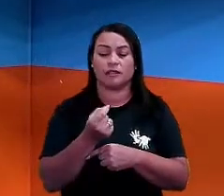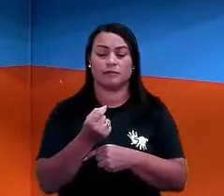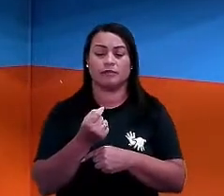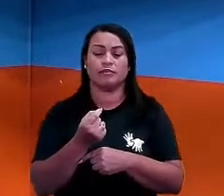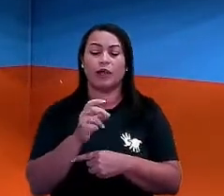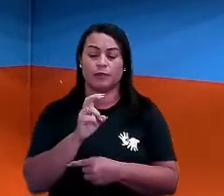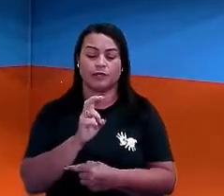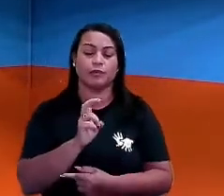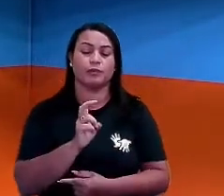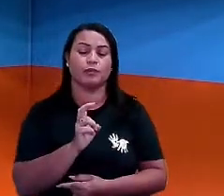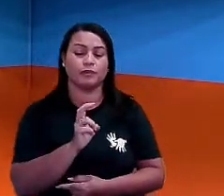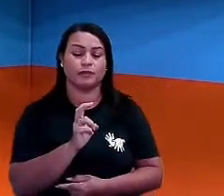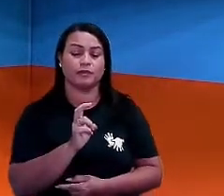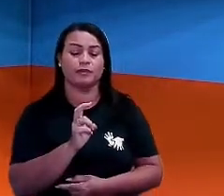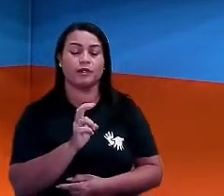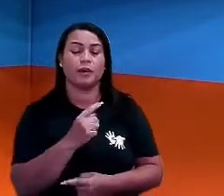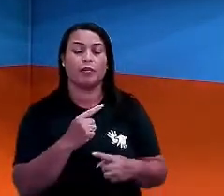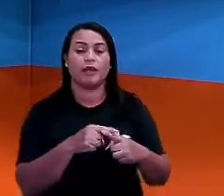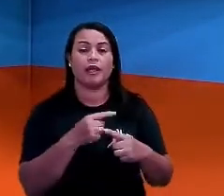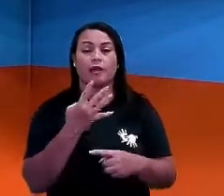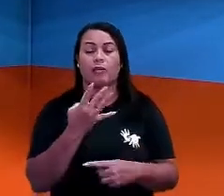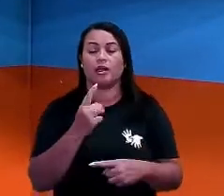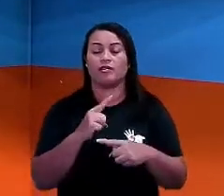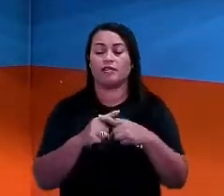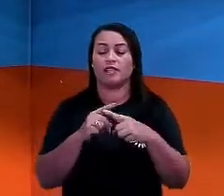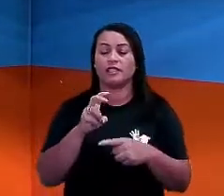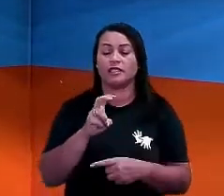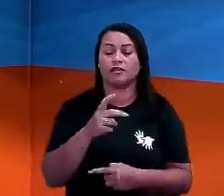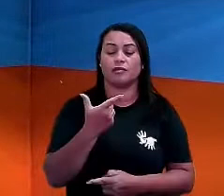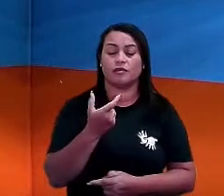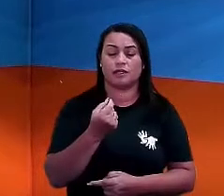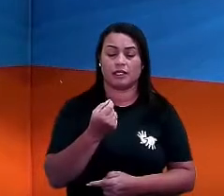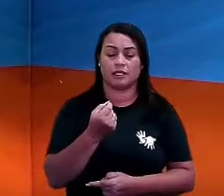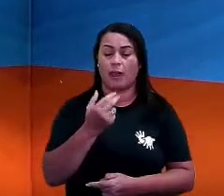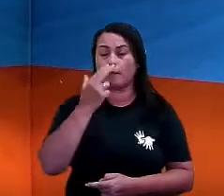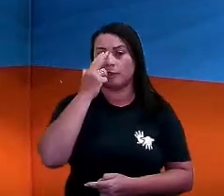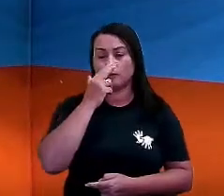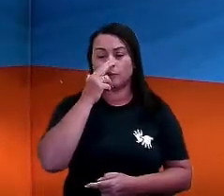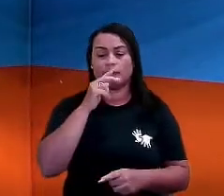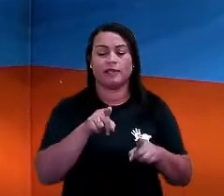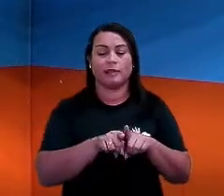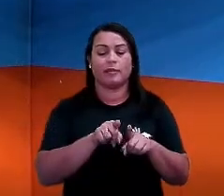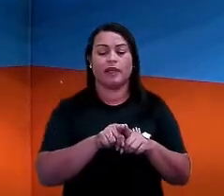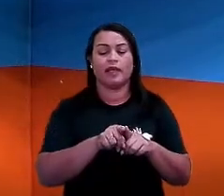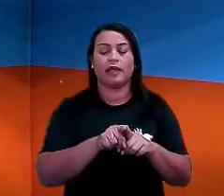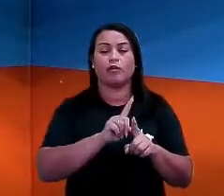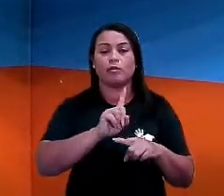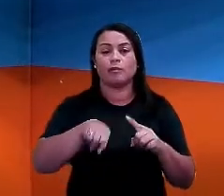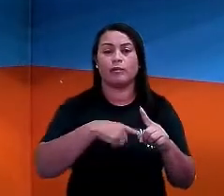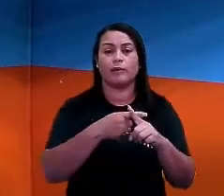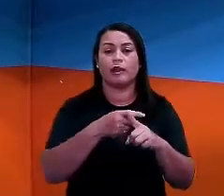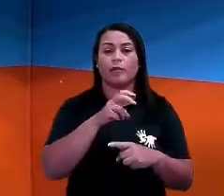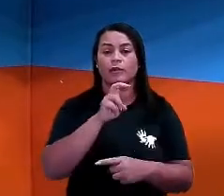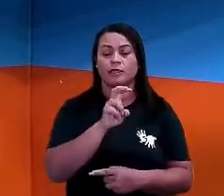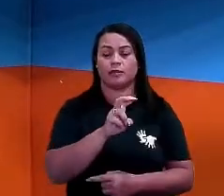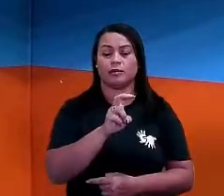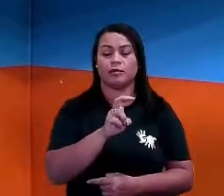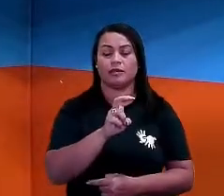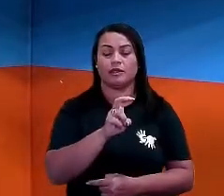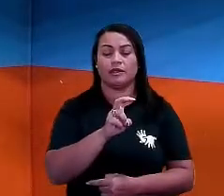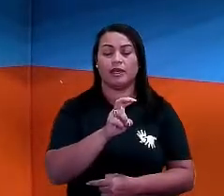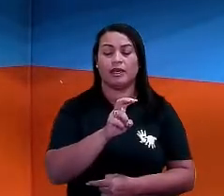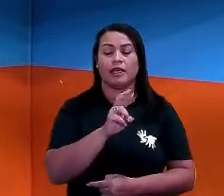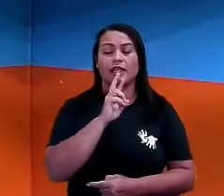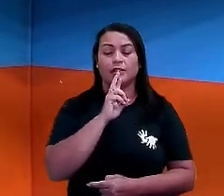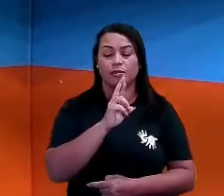É o 5. 4 vezes 5, 20. Então, a mesma coisa eu vou fazer aqui. Vou multiplicar por 5, tá?